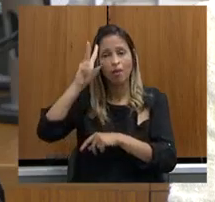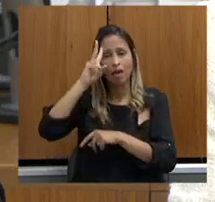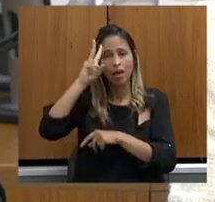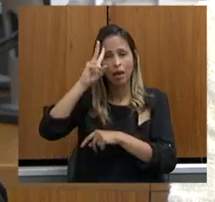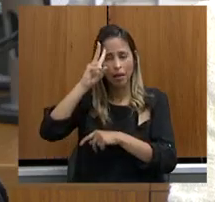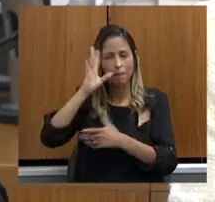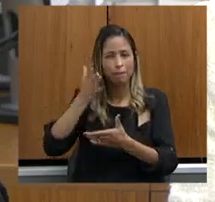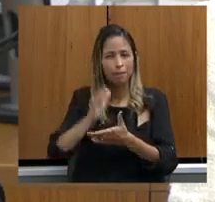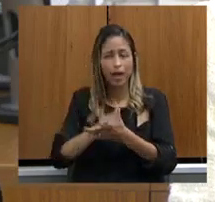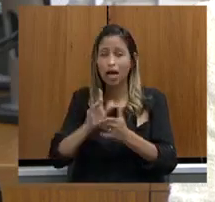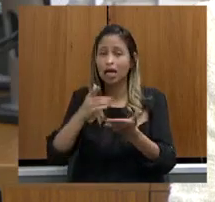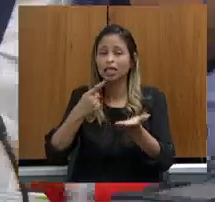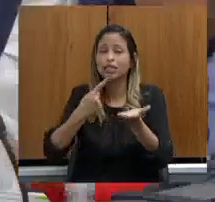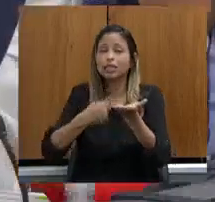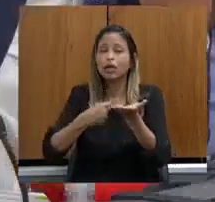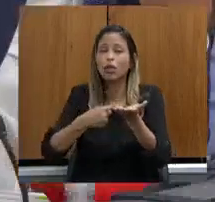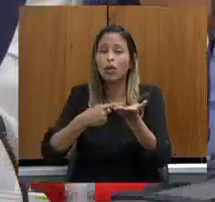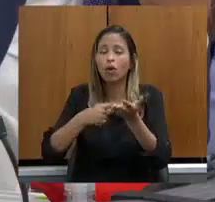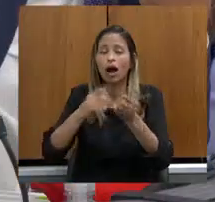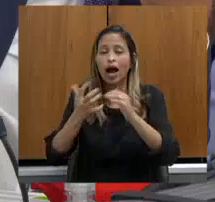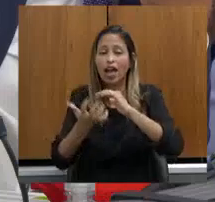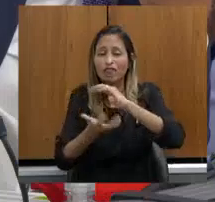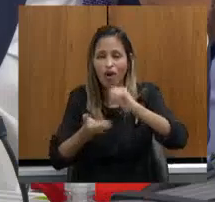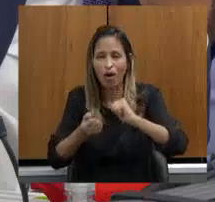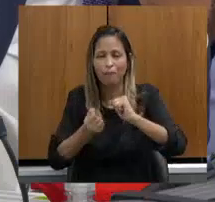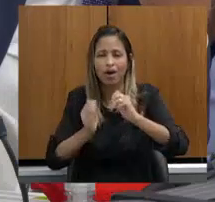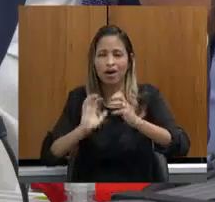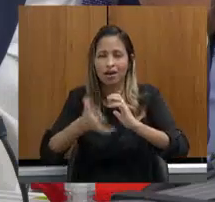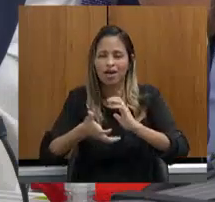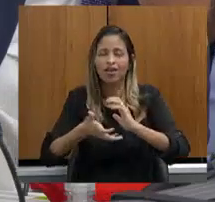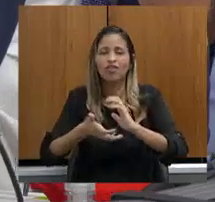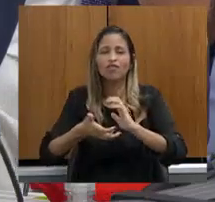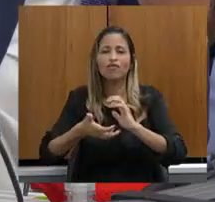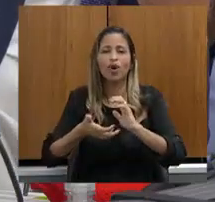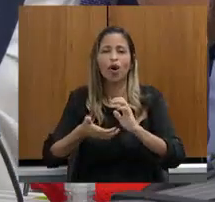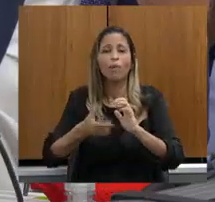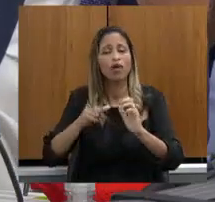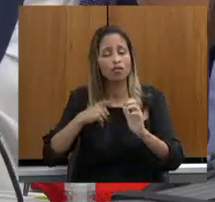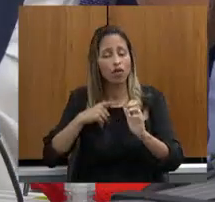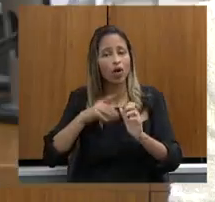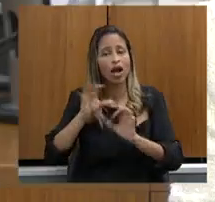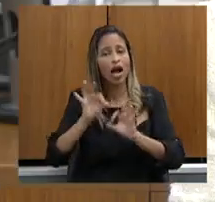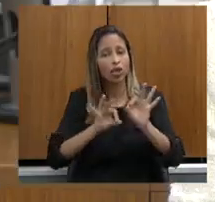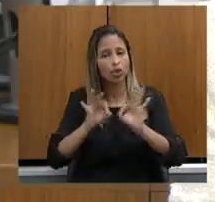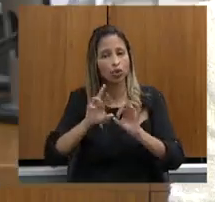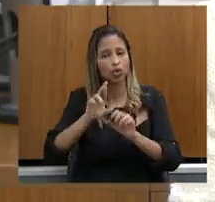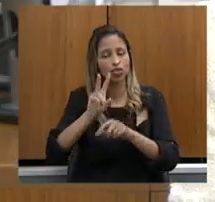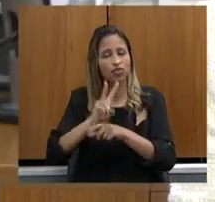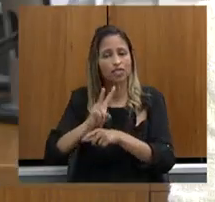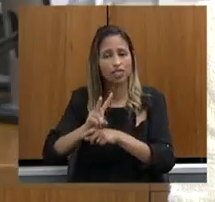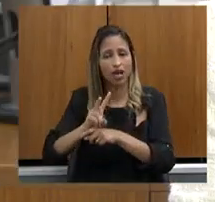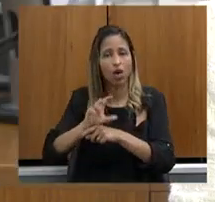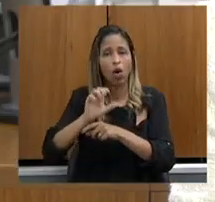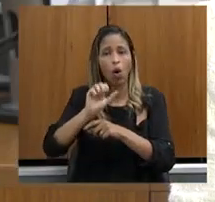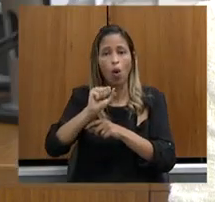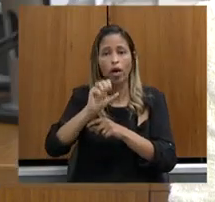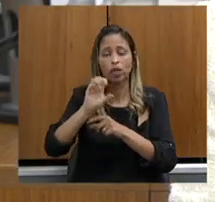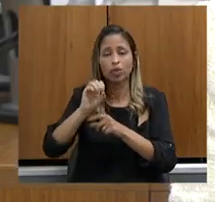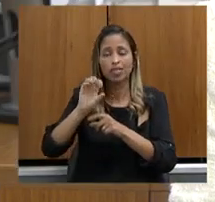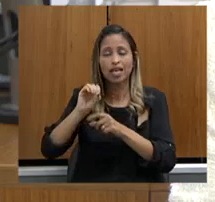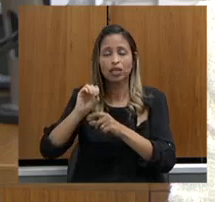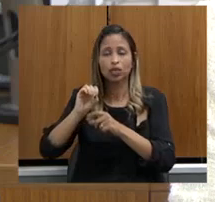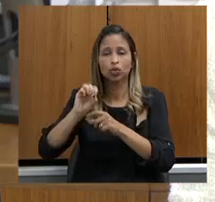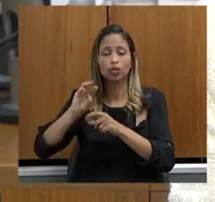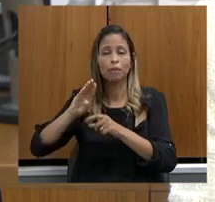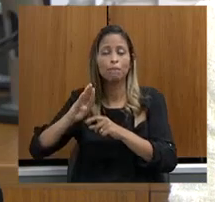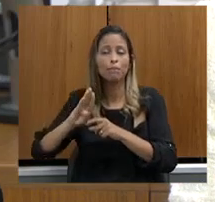mesmo diz que não concorda uma reforma da reforma previdenciária foi uma Juju fiscal só o ano passado gerou mais de 800 milhões de